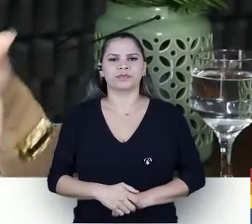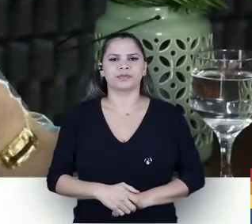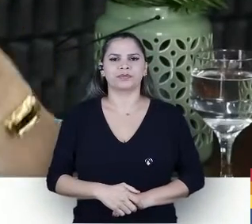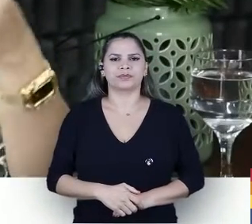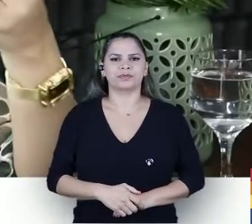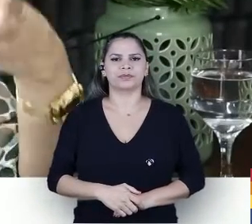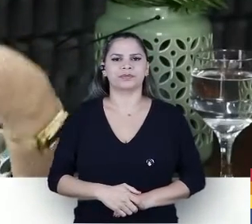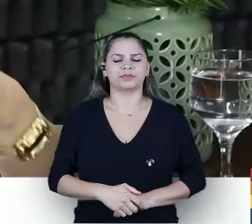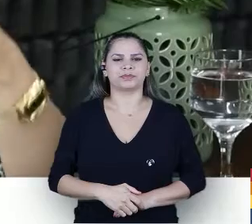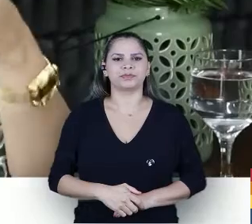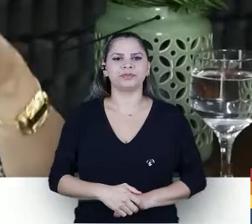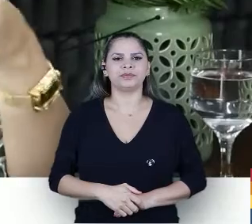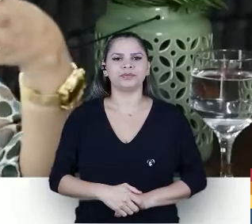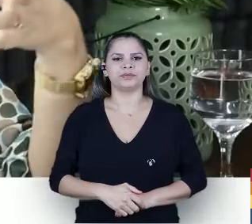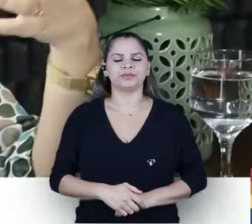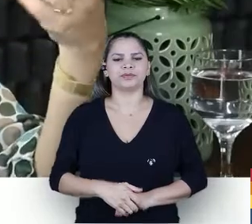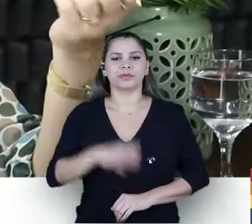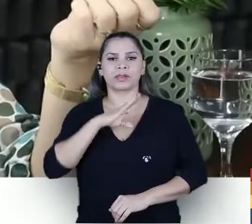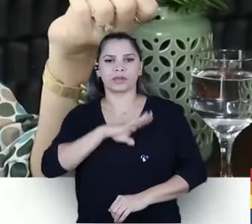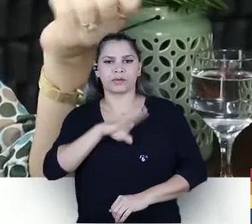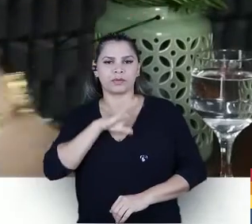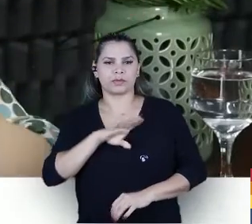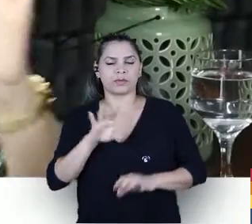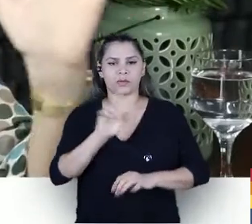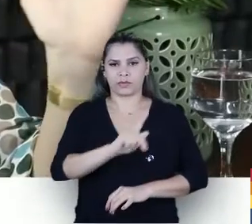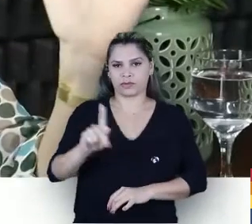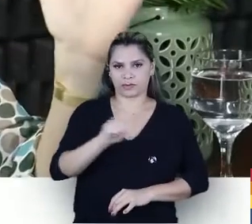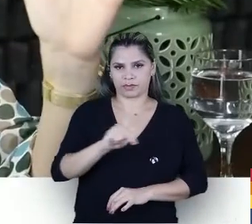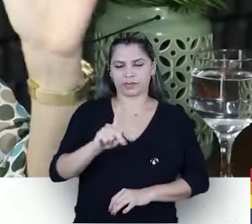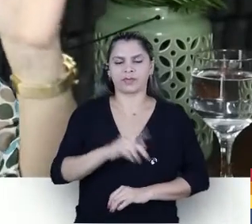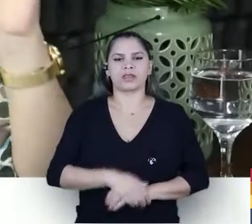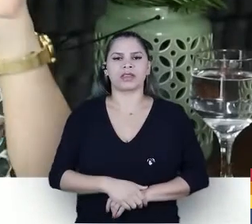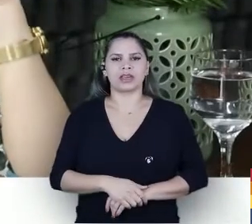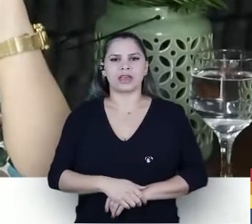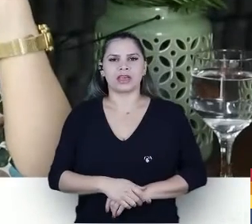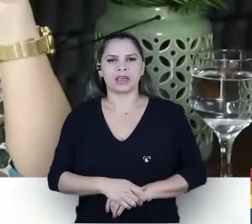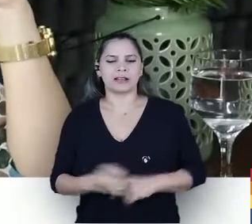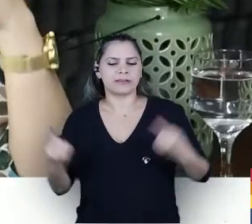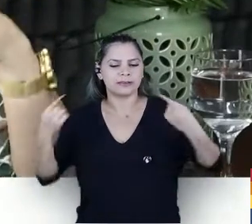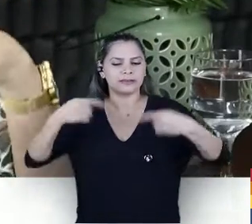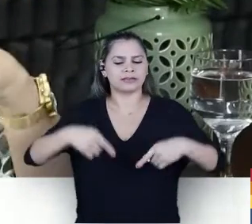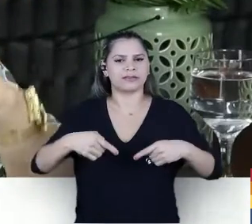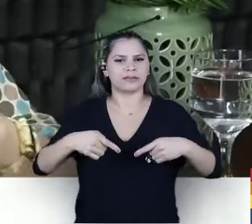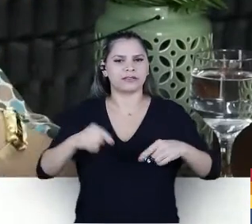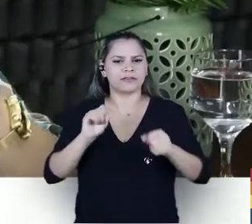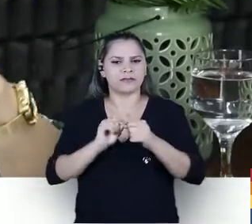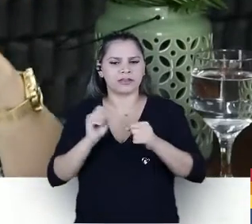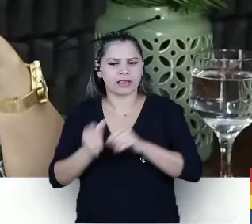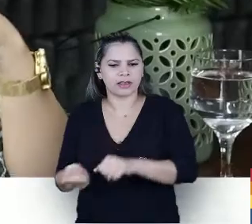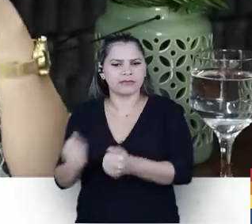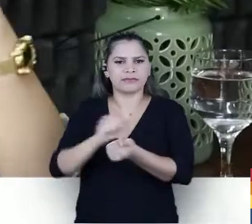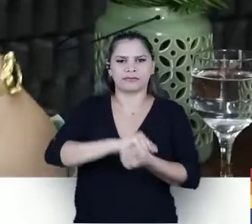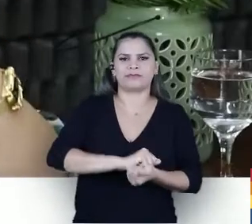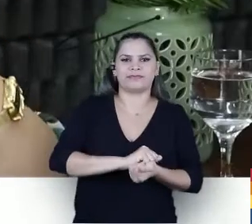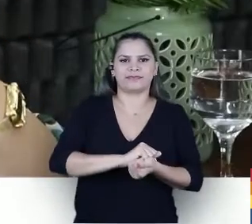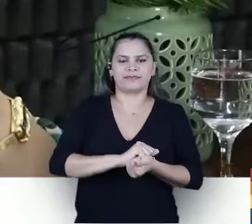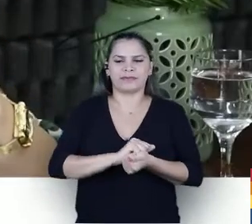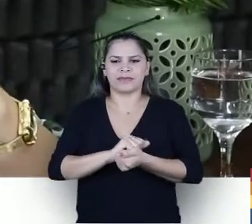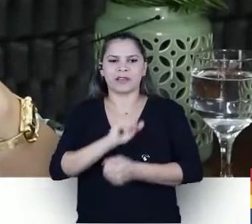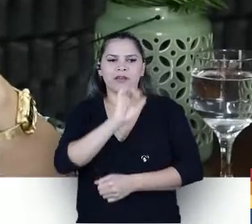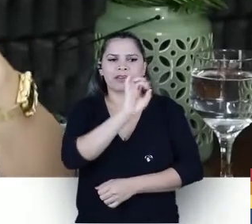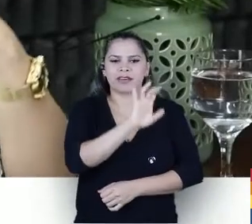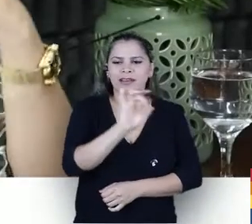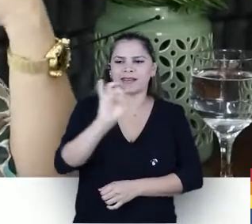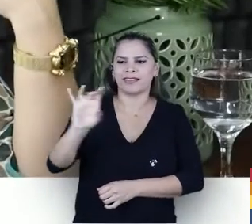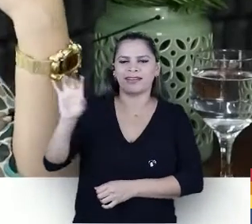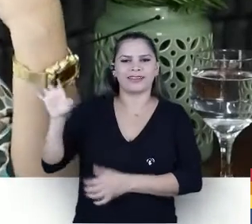seu contexto, na sua escola. Cada escola tem um contexto, né? Isso a gente sabe bem. Então, o professor de língua portuguesa, ele tem esse